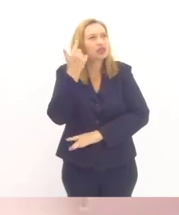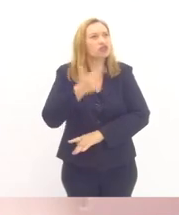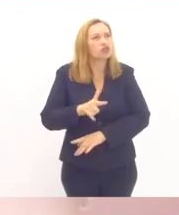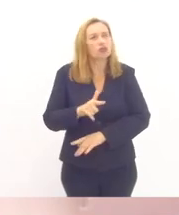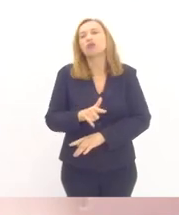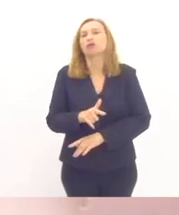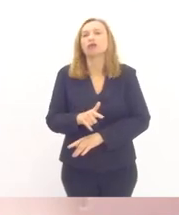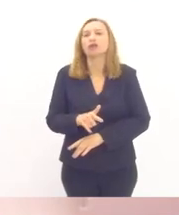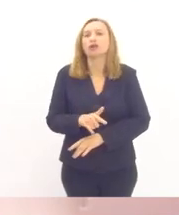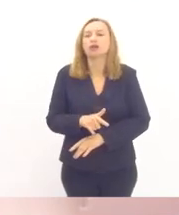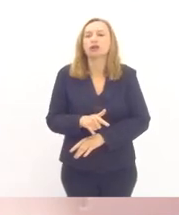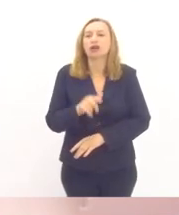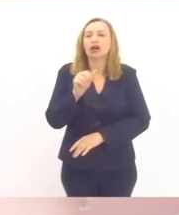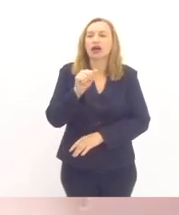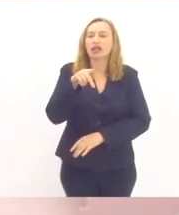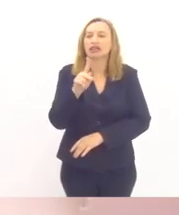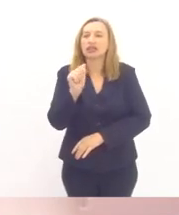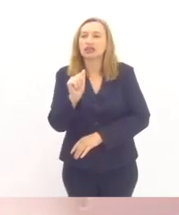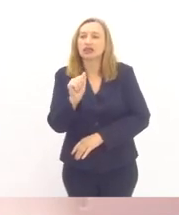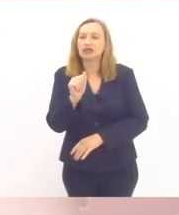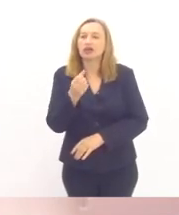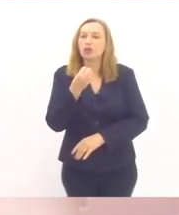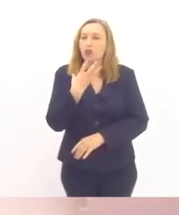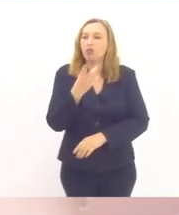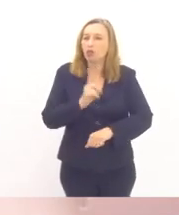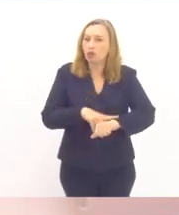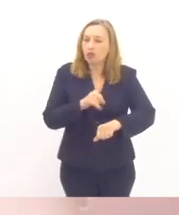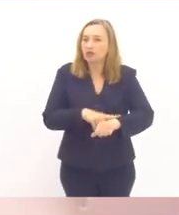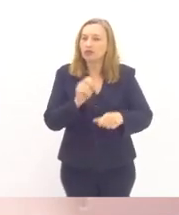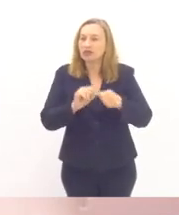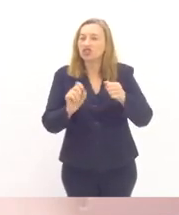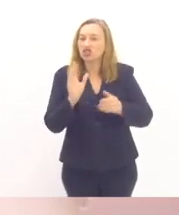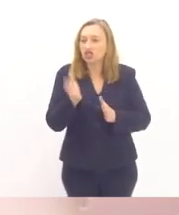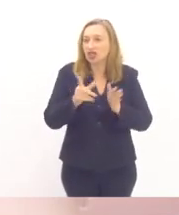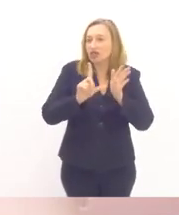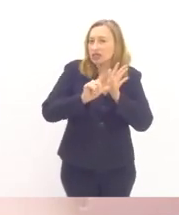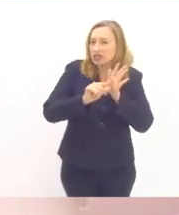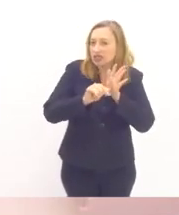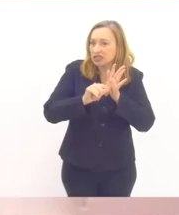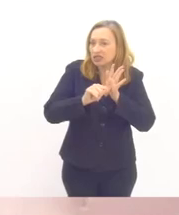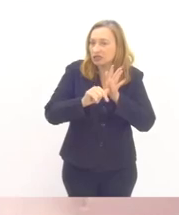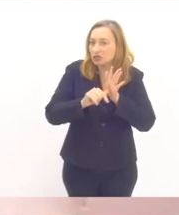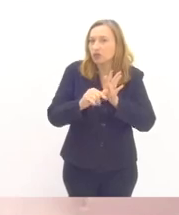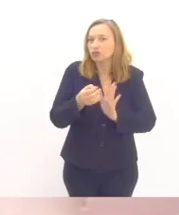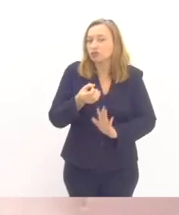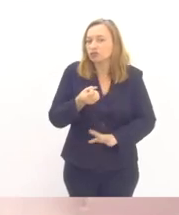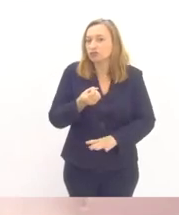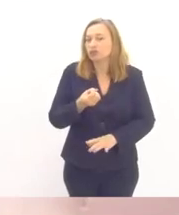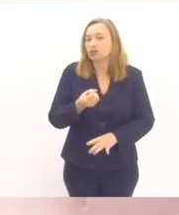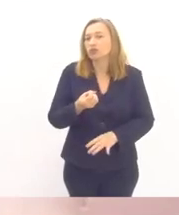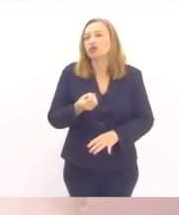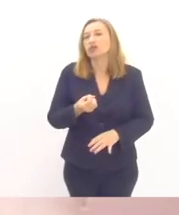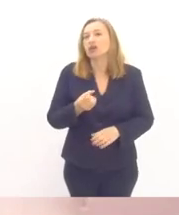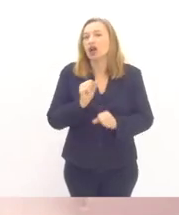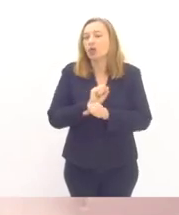vez, se, Ana Karina, se é o bom momento para fazer, já que estamos atrasados um tempinho, talvez seja melhor esperar uma nova correlação